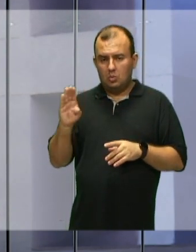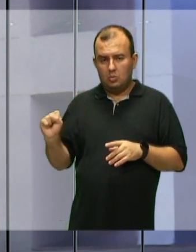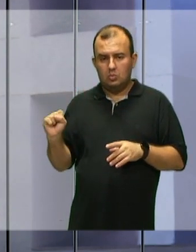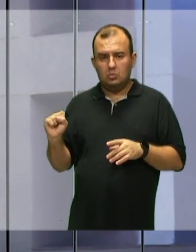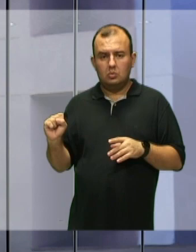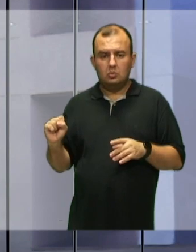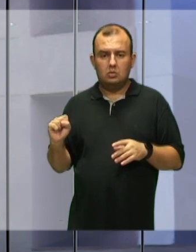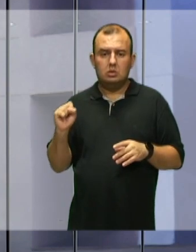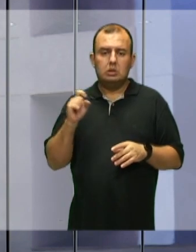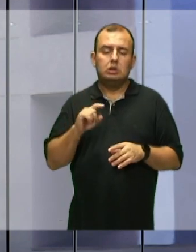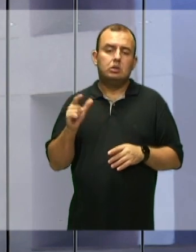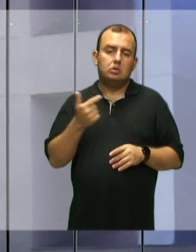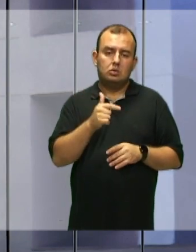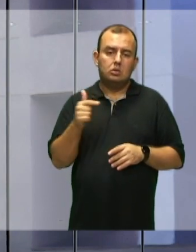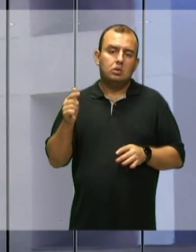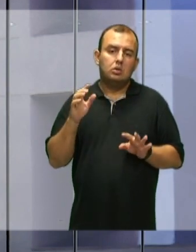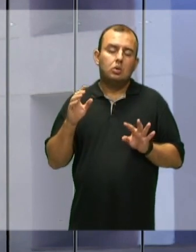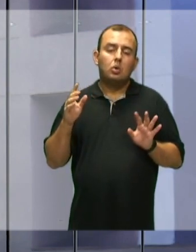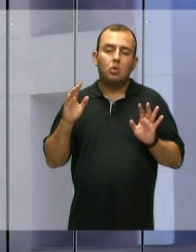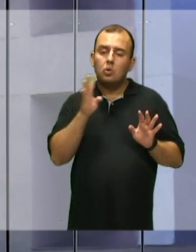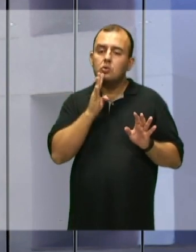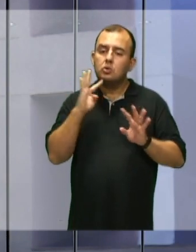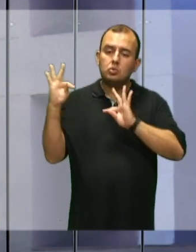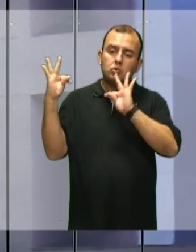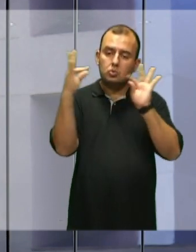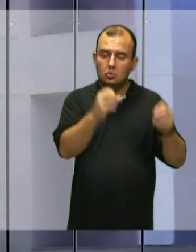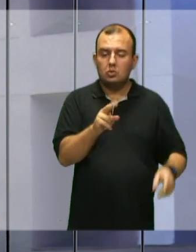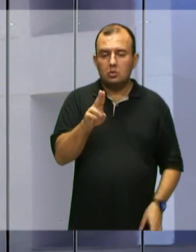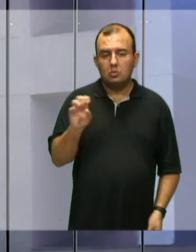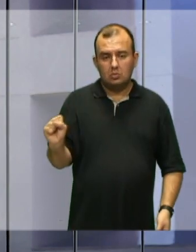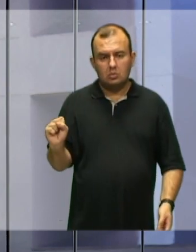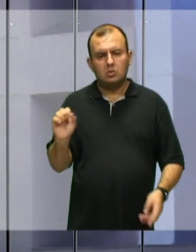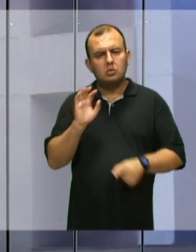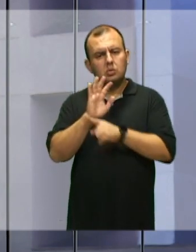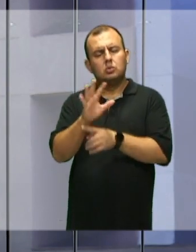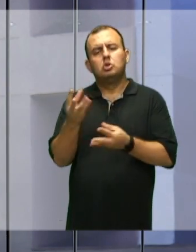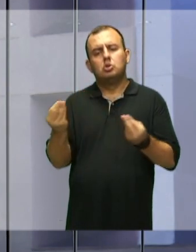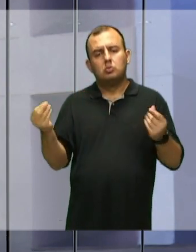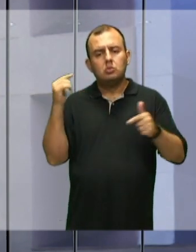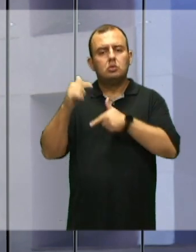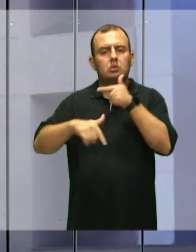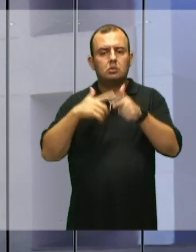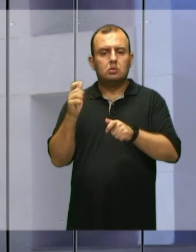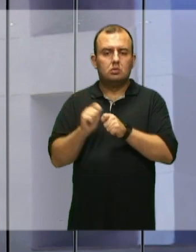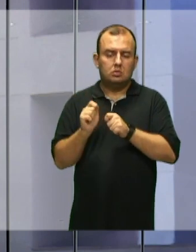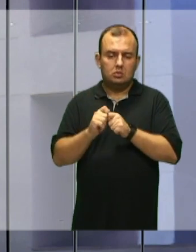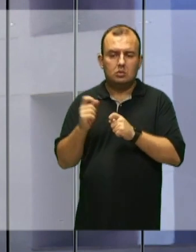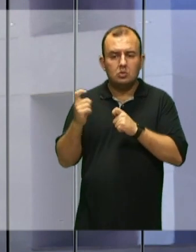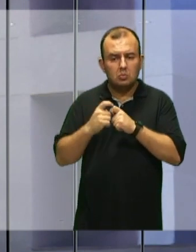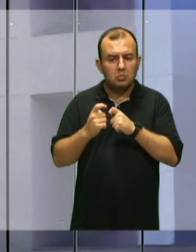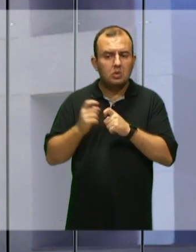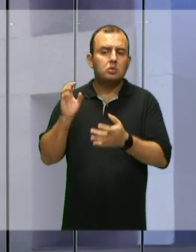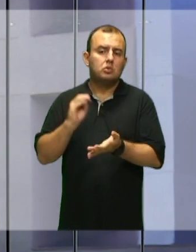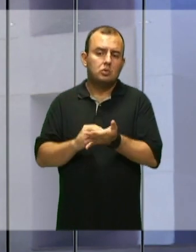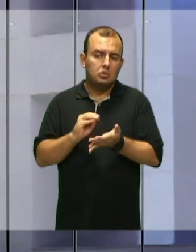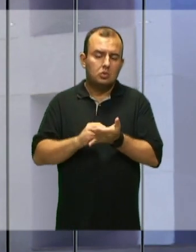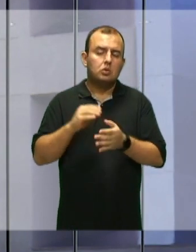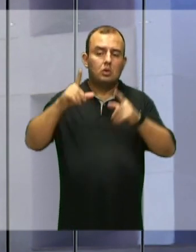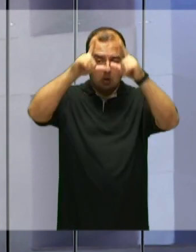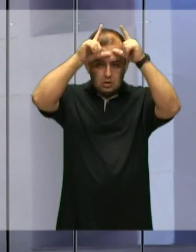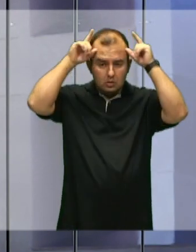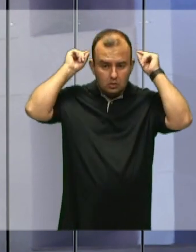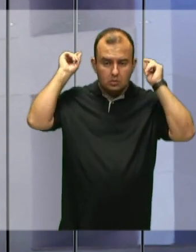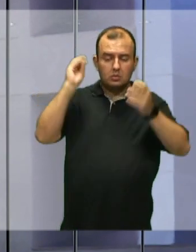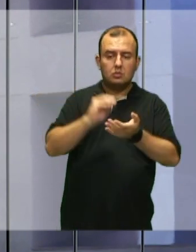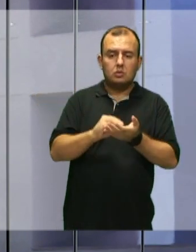básica de saúde que esteja aí que eu não conheça isso ajuda muito né nesse trabalho que a gente tem feito né são médicos faltando são enfermeiros